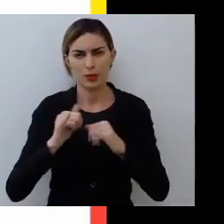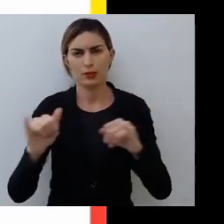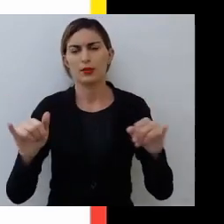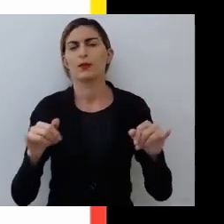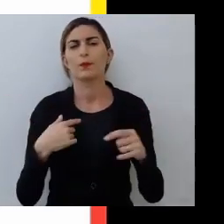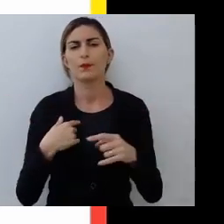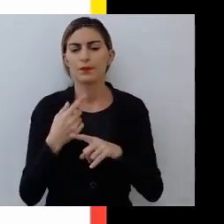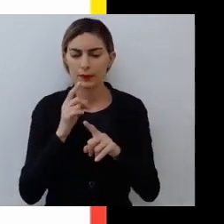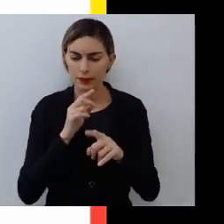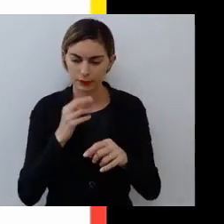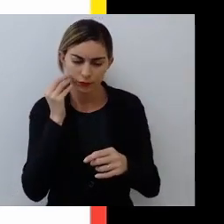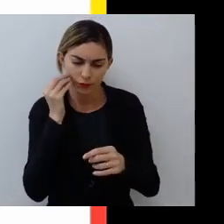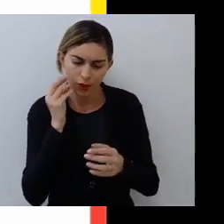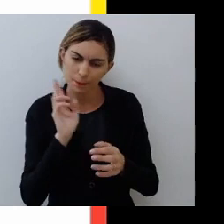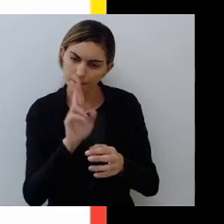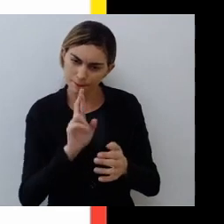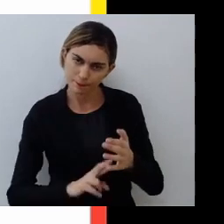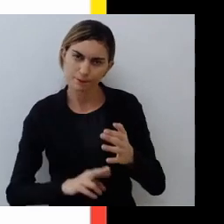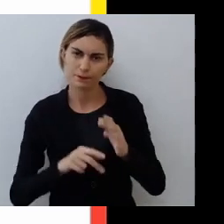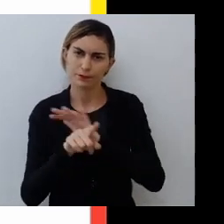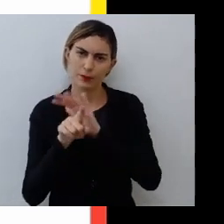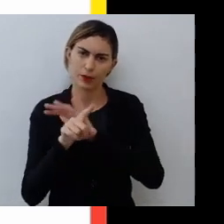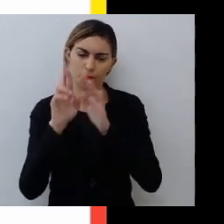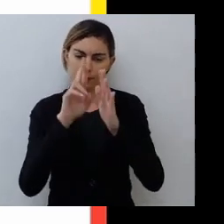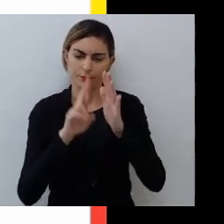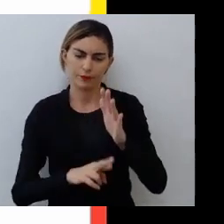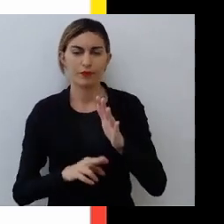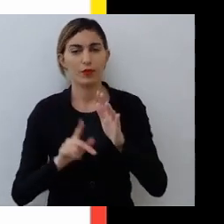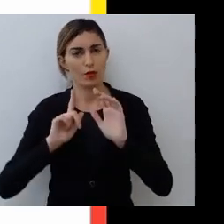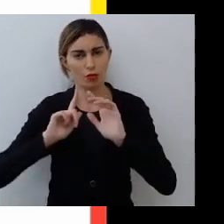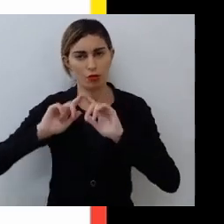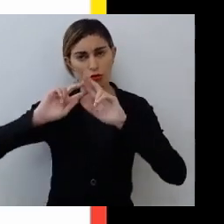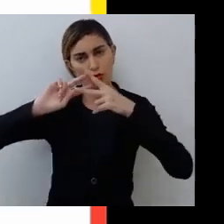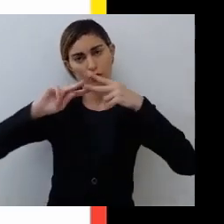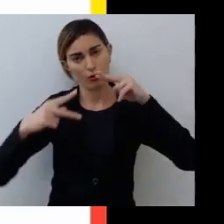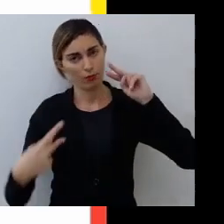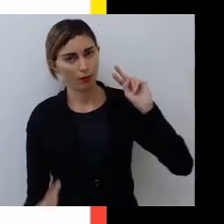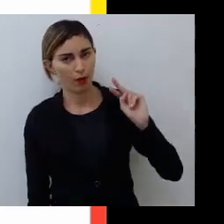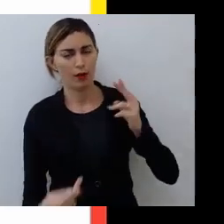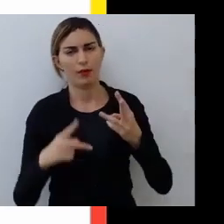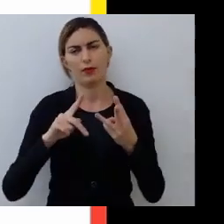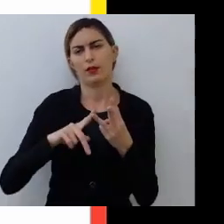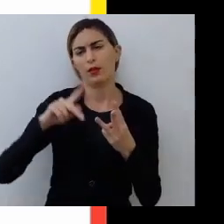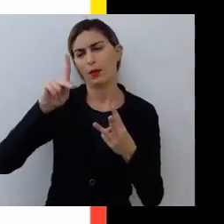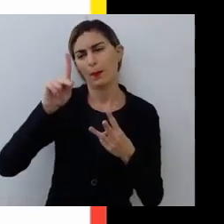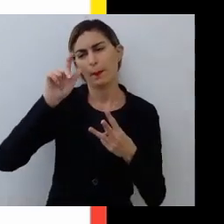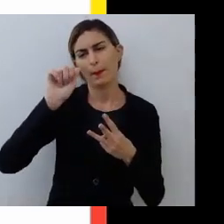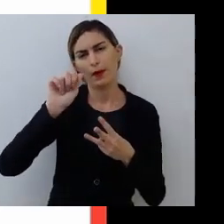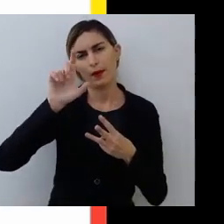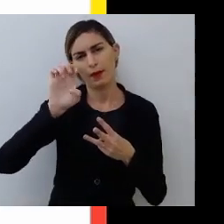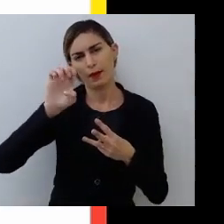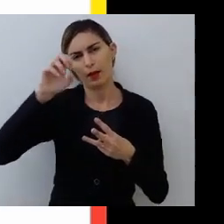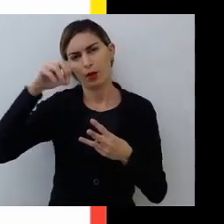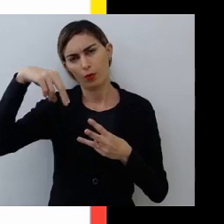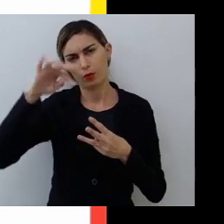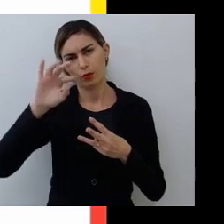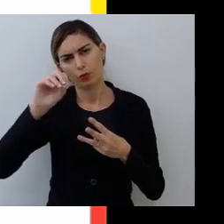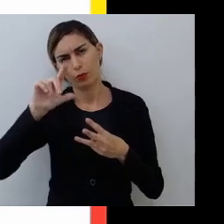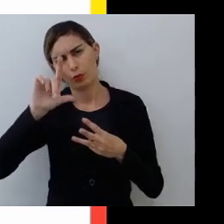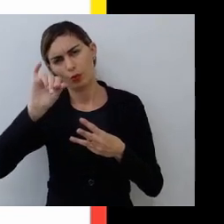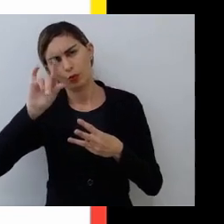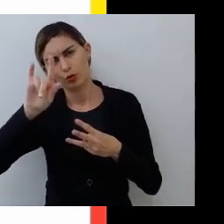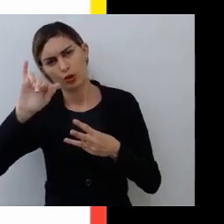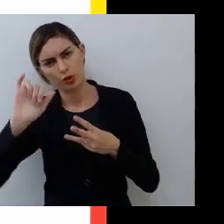de tentar responder a estas perguntas: por meio da genética e da paleontologia. Juntando-se